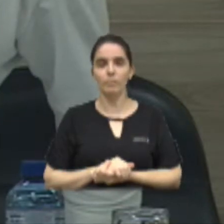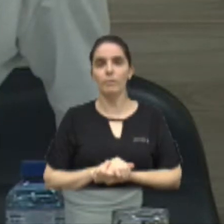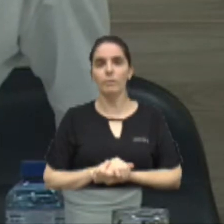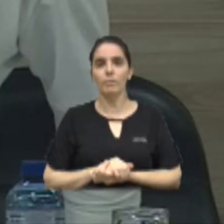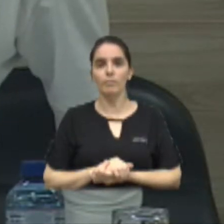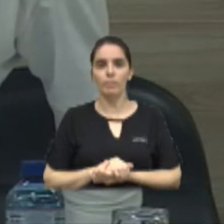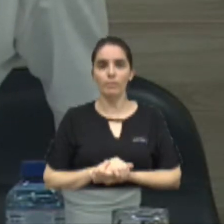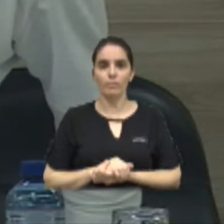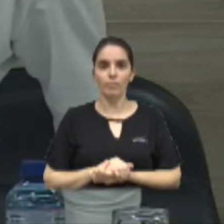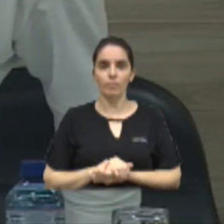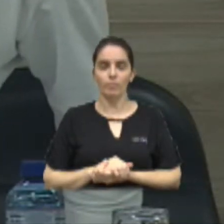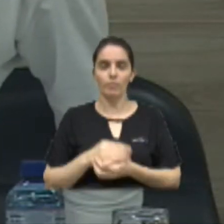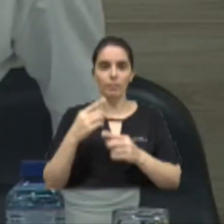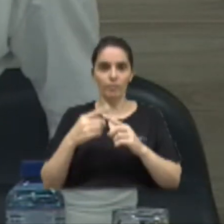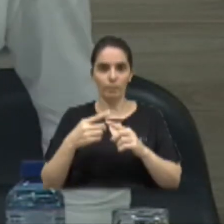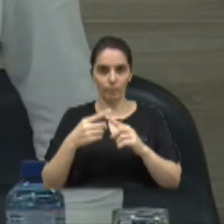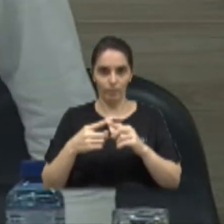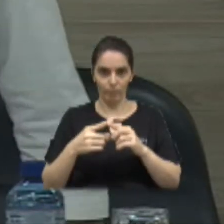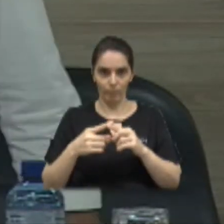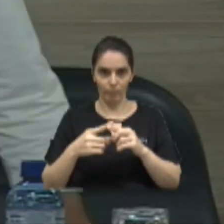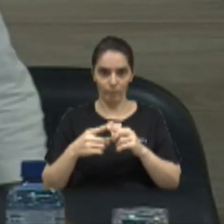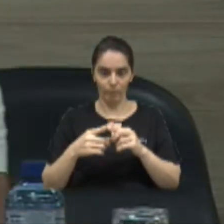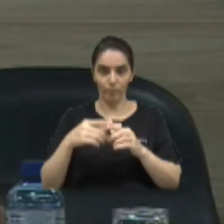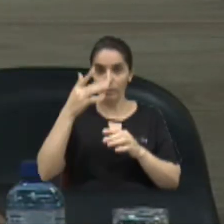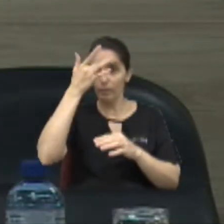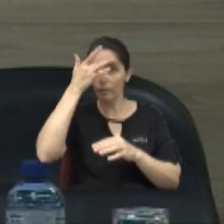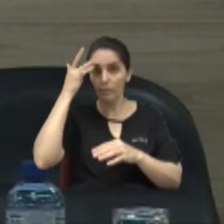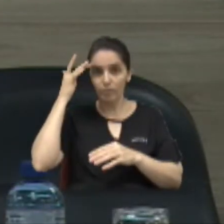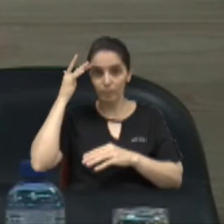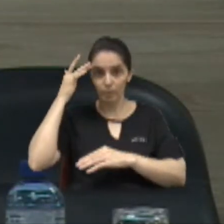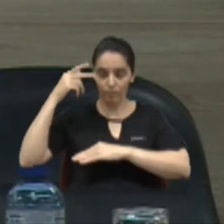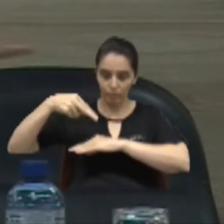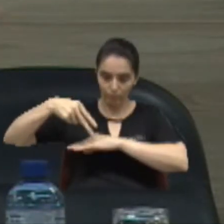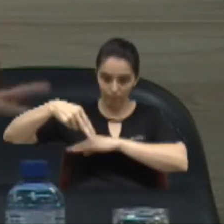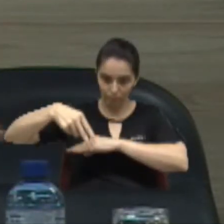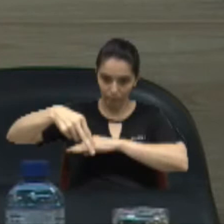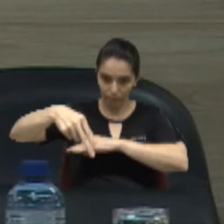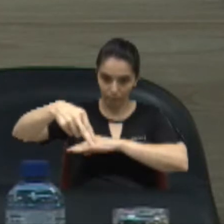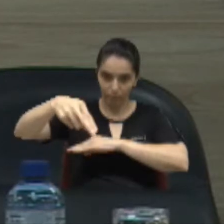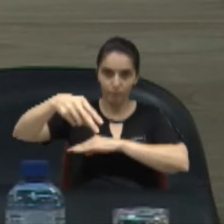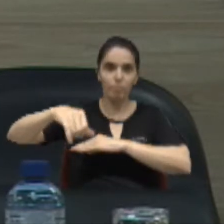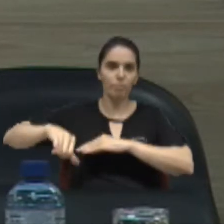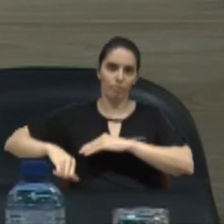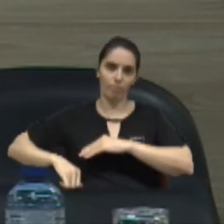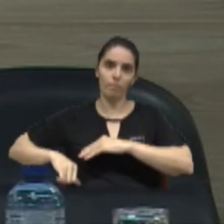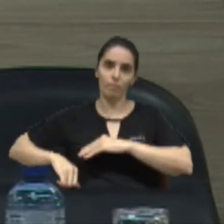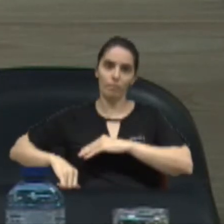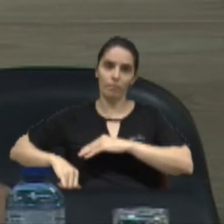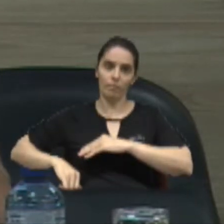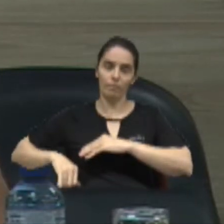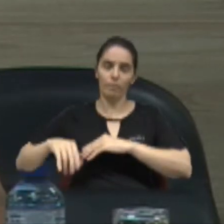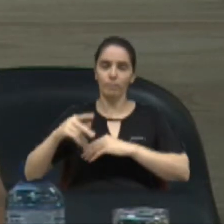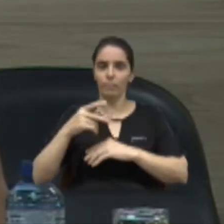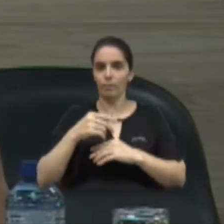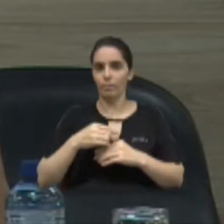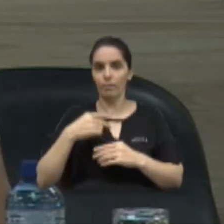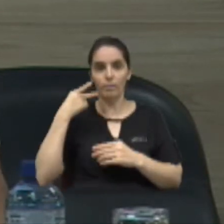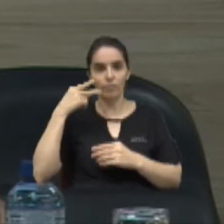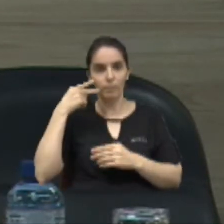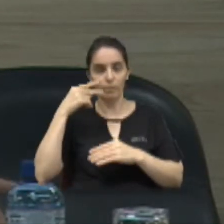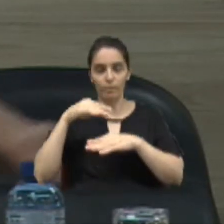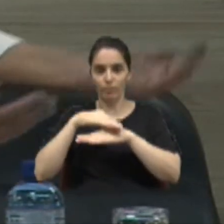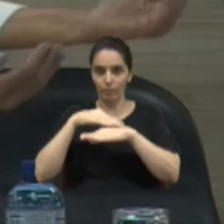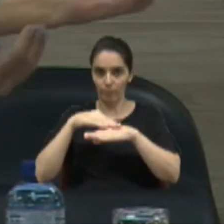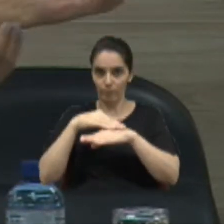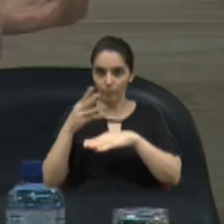condições de sofrer, que é o pedestre. Nós muito falamos de velocidade, há uma tendência mundial